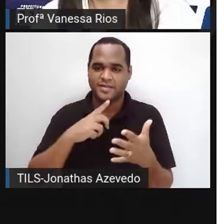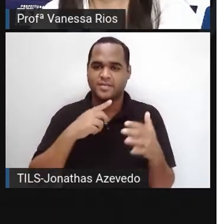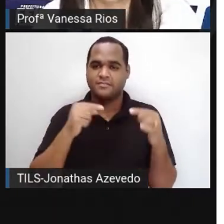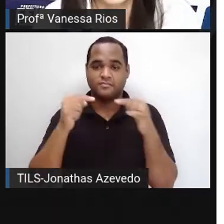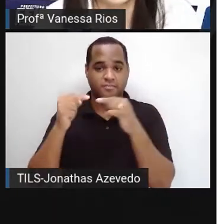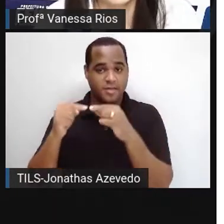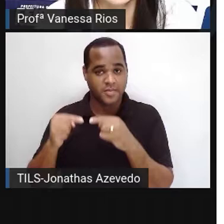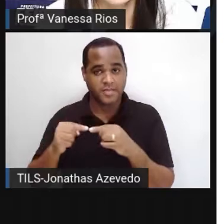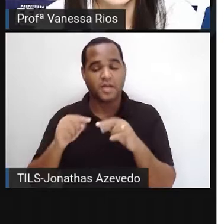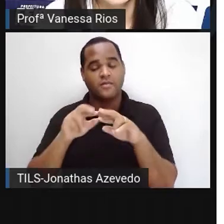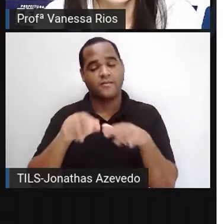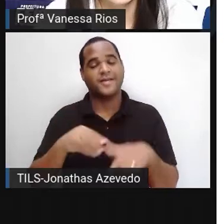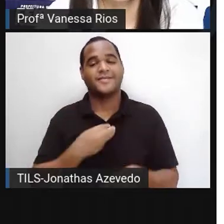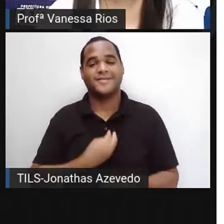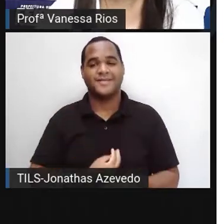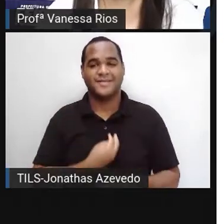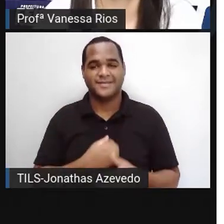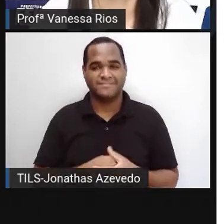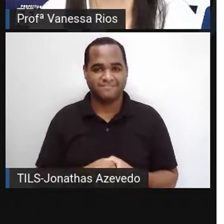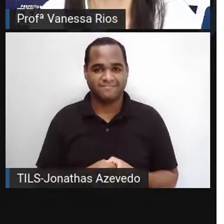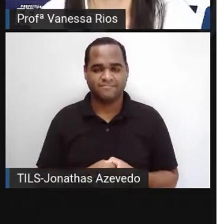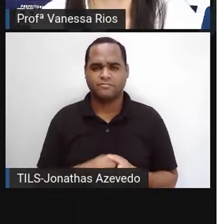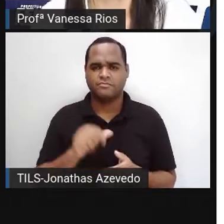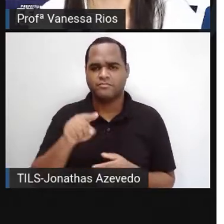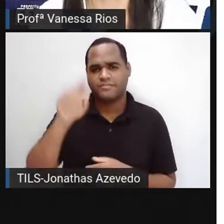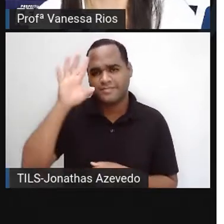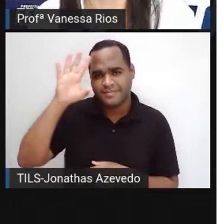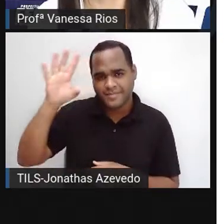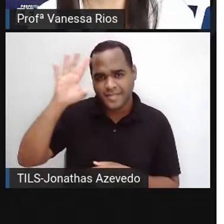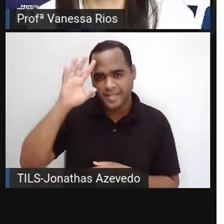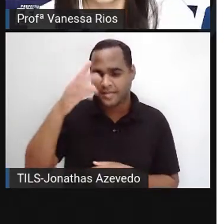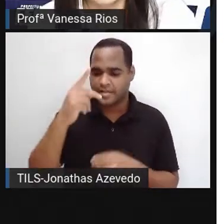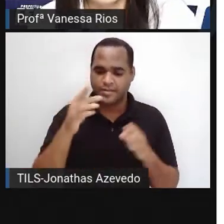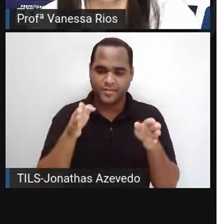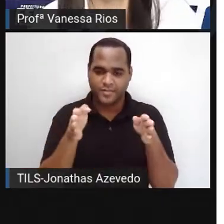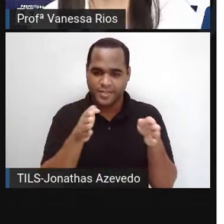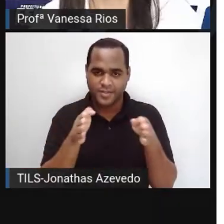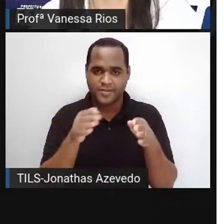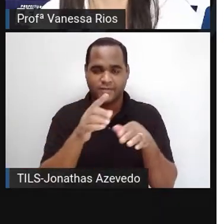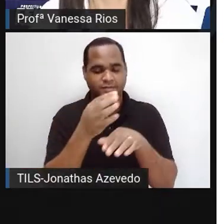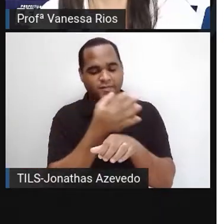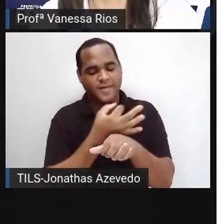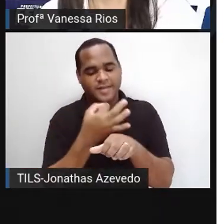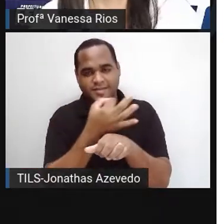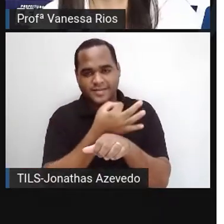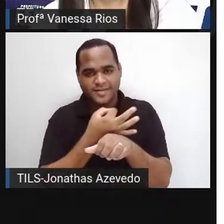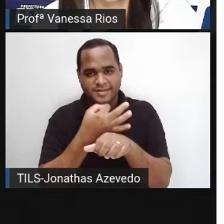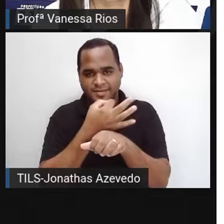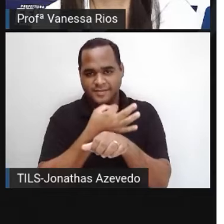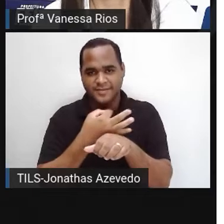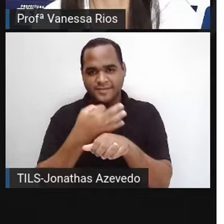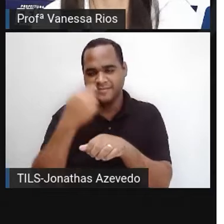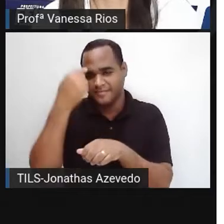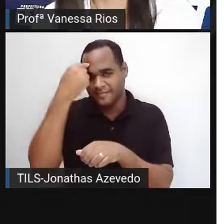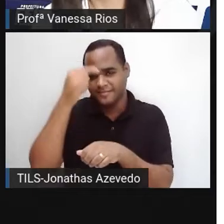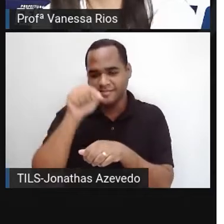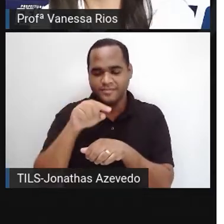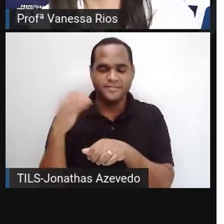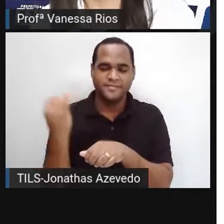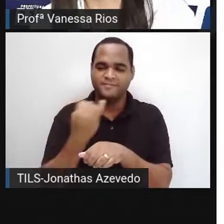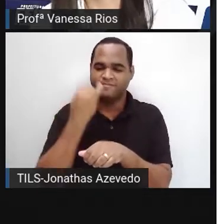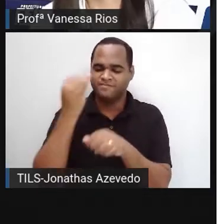diversos momentos. E aí, quando você pensa no seu período de férias, que a gente já viu aí que é tão importante,